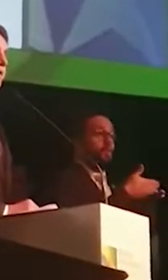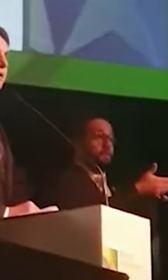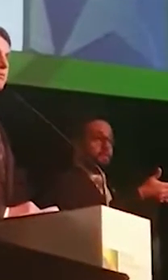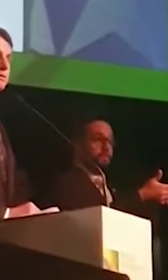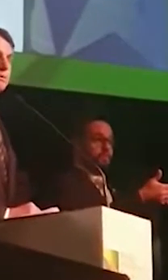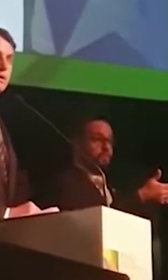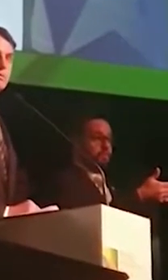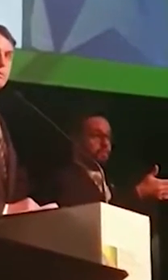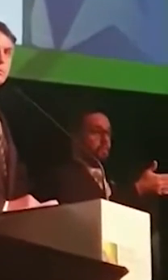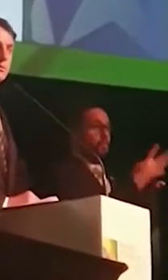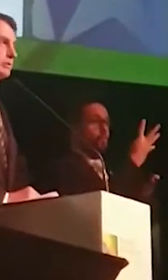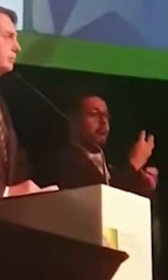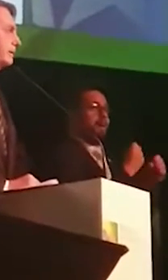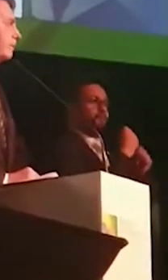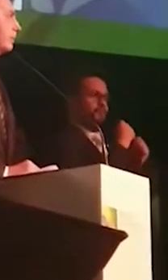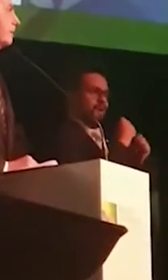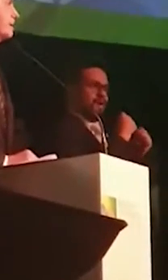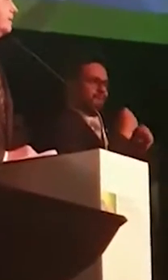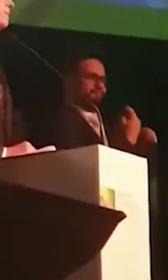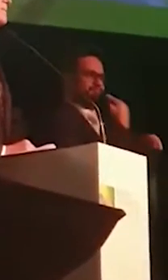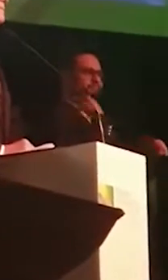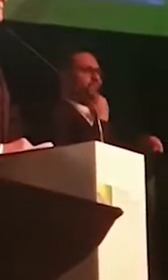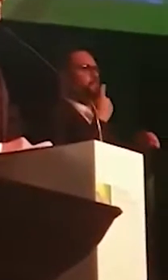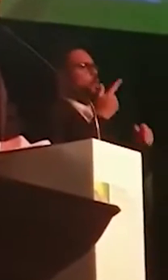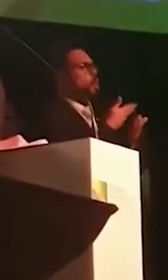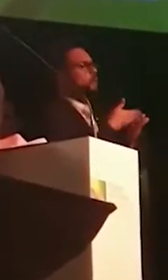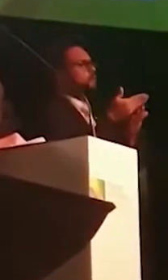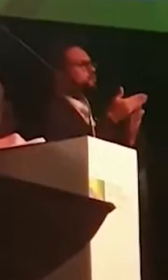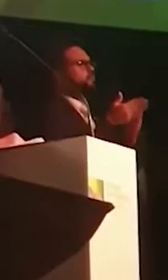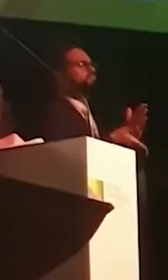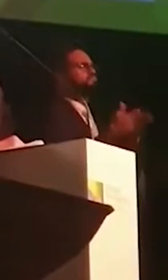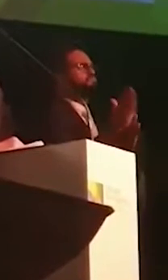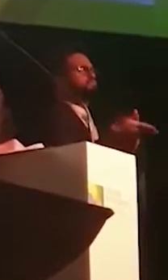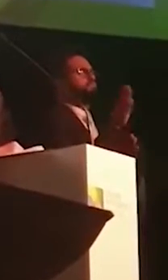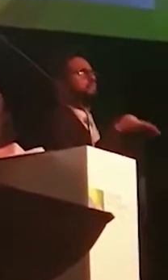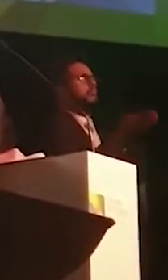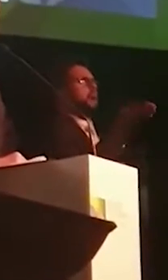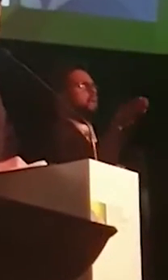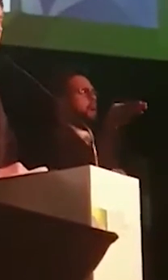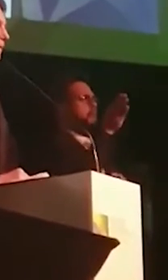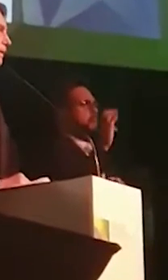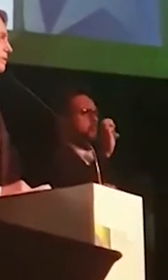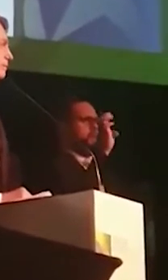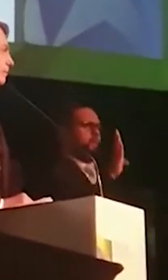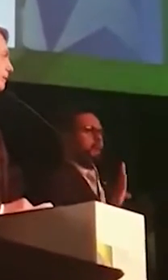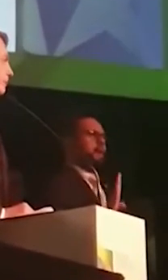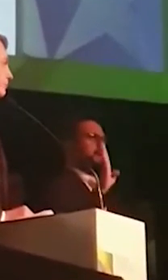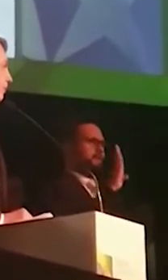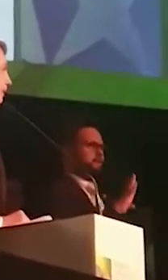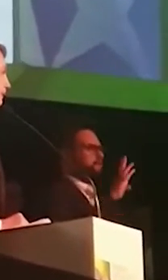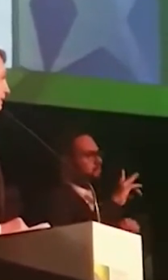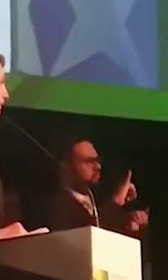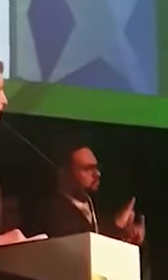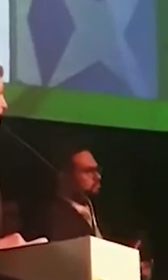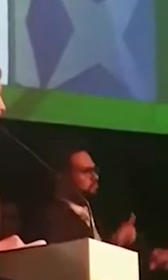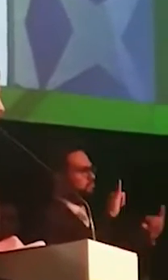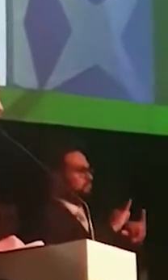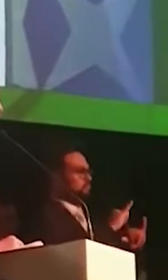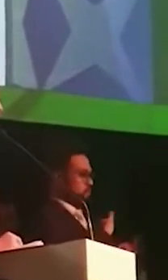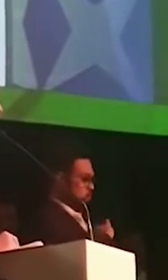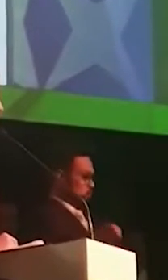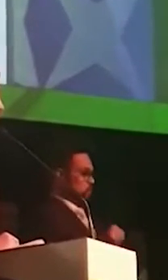quando alguém, há 4 anos, começou a andar pelo Brasil, levando uma passagem bíblica do João